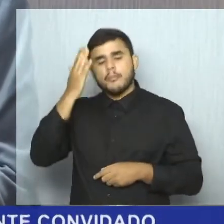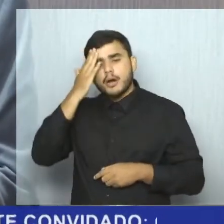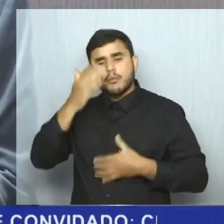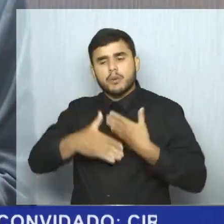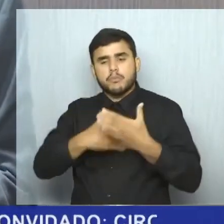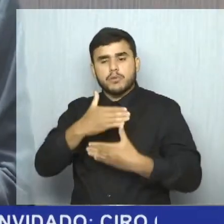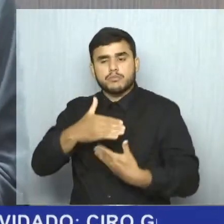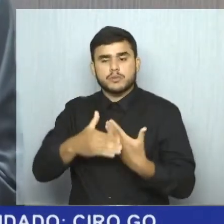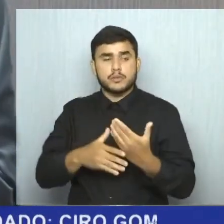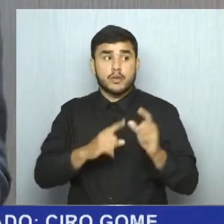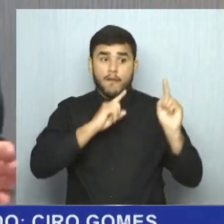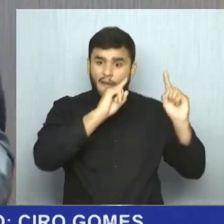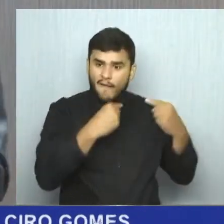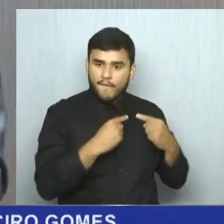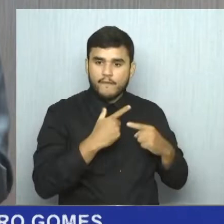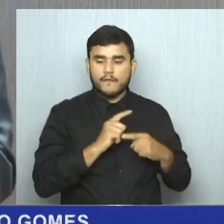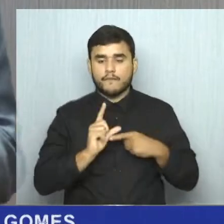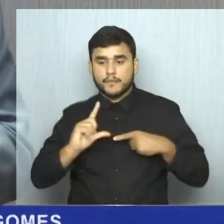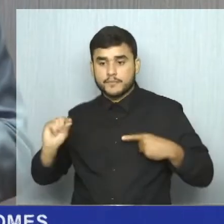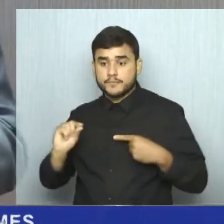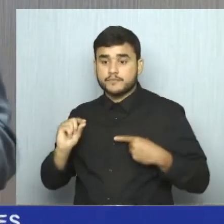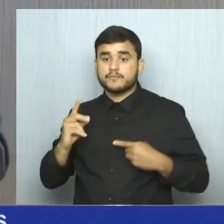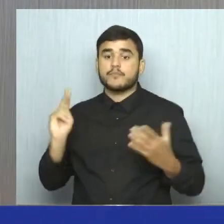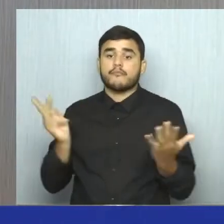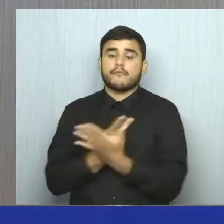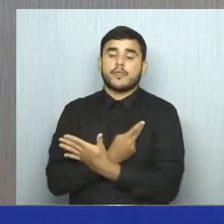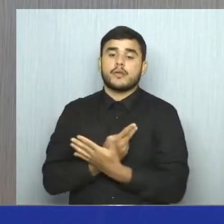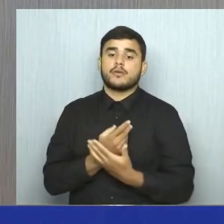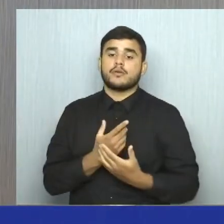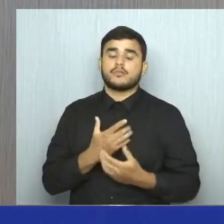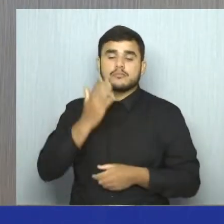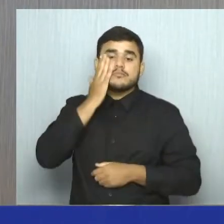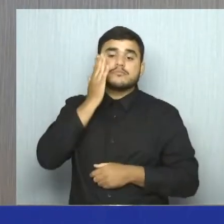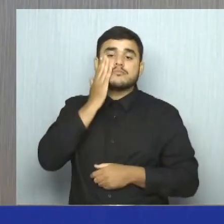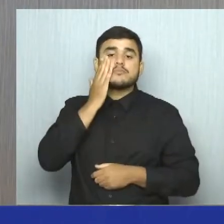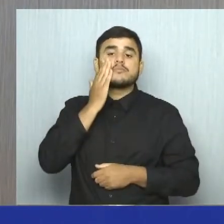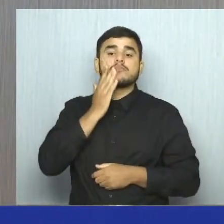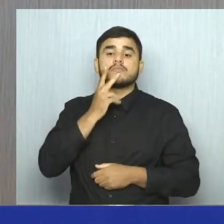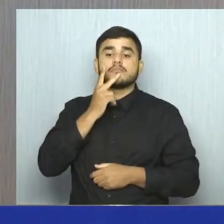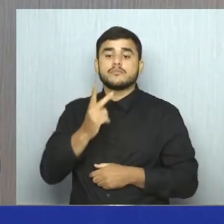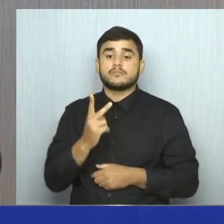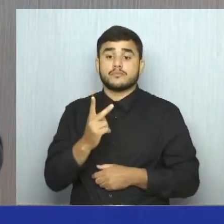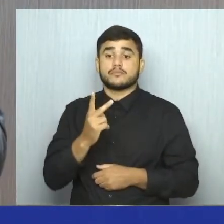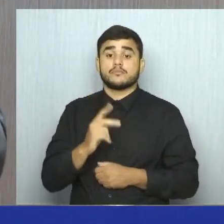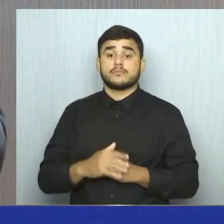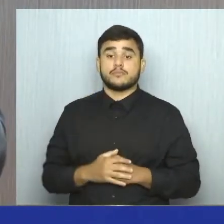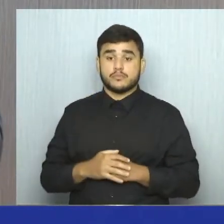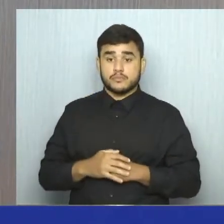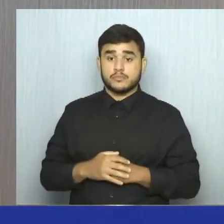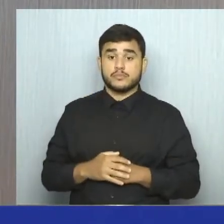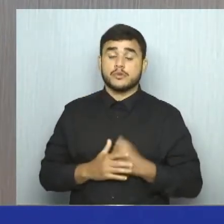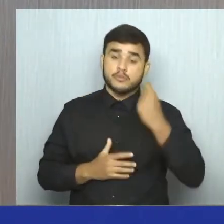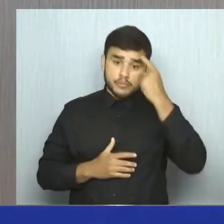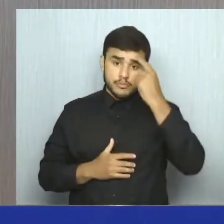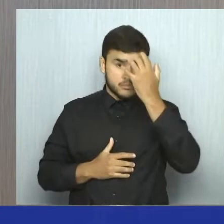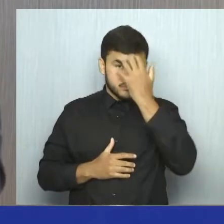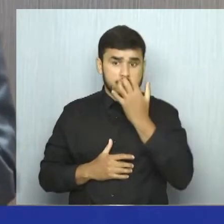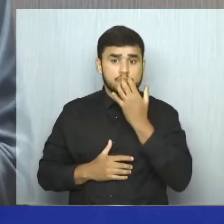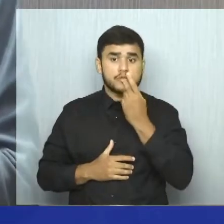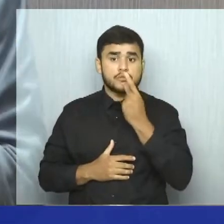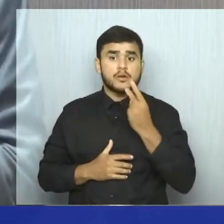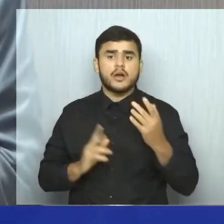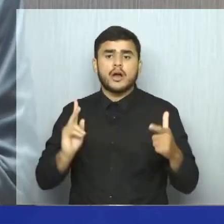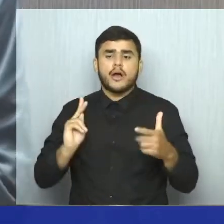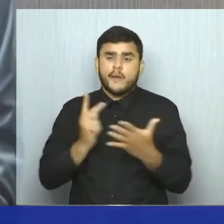também atribui a Dom João VI, para voltarmos daqui a pouco ao leito do nosso tema específico, mas eu quero situar esses